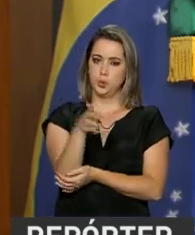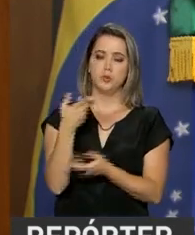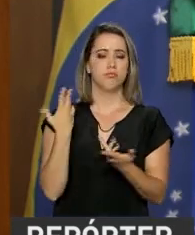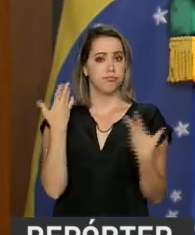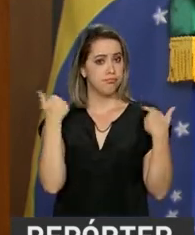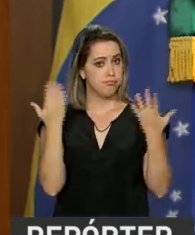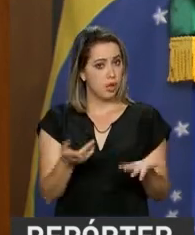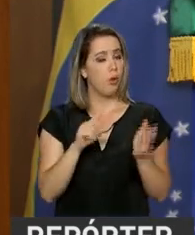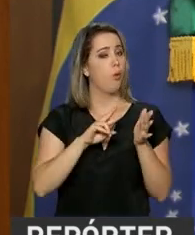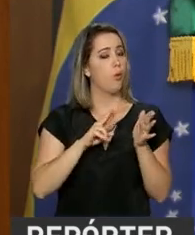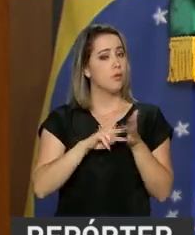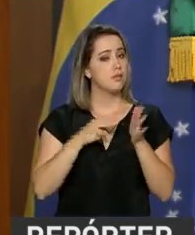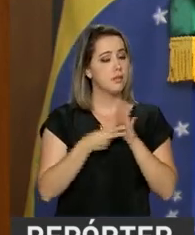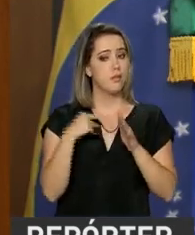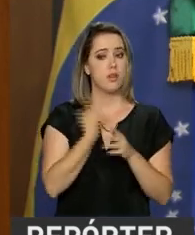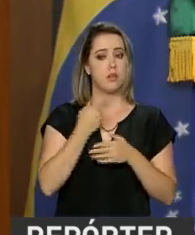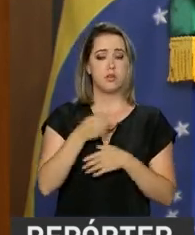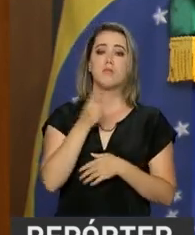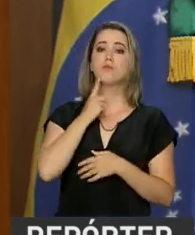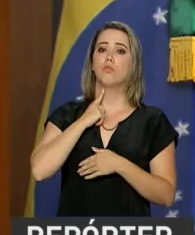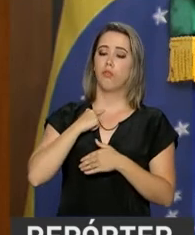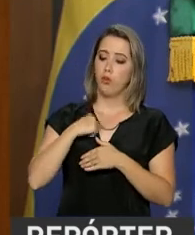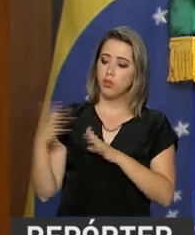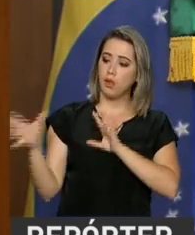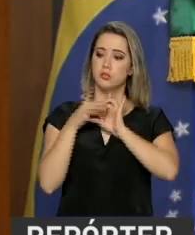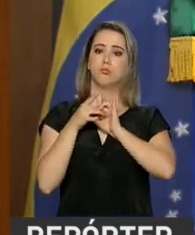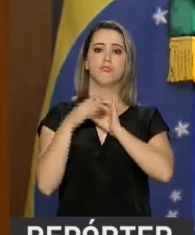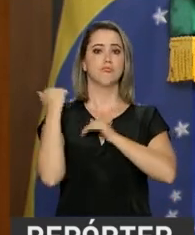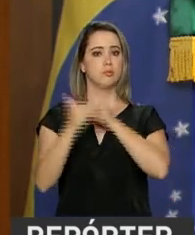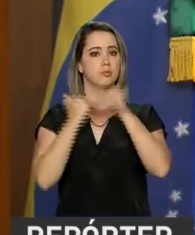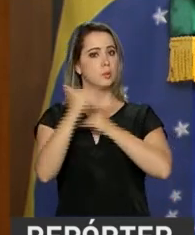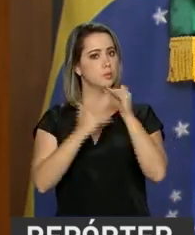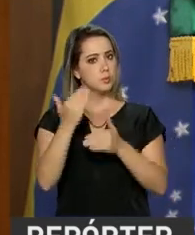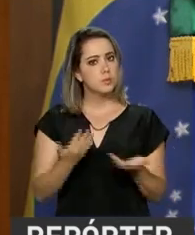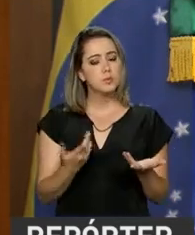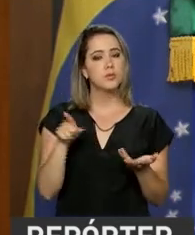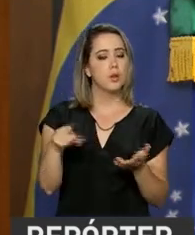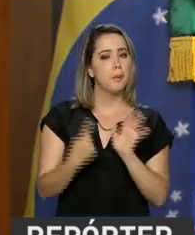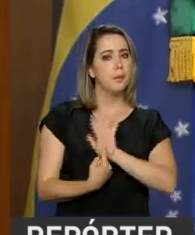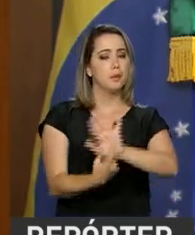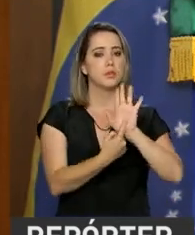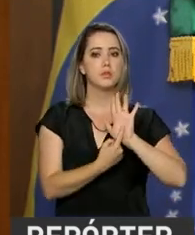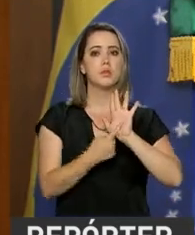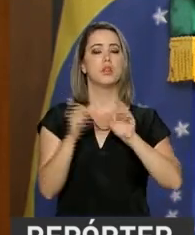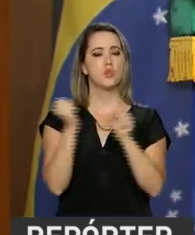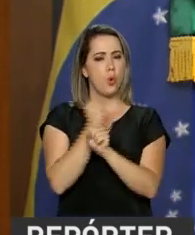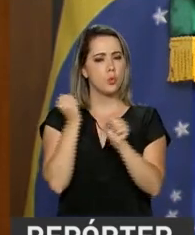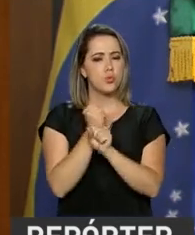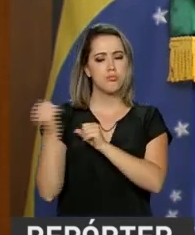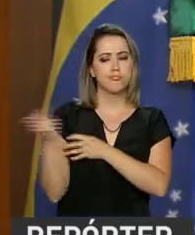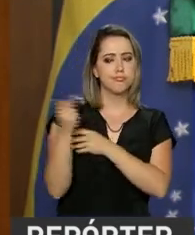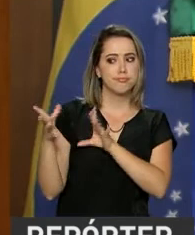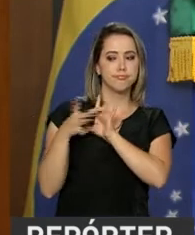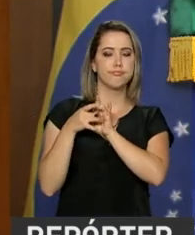isso demonstra a nossa disposição em avançar. A demonstração de que o relacionamento está sendo construído, está